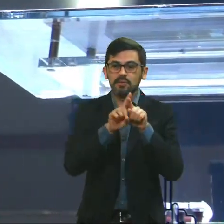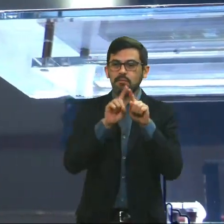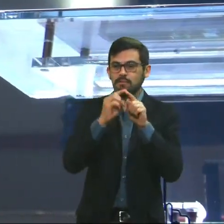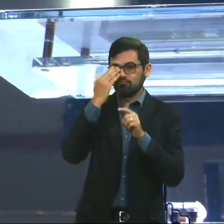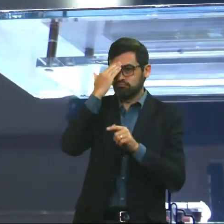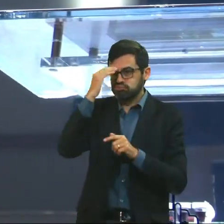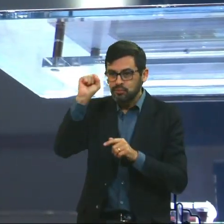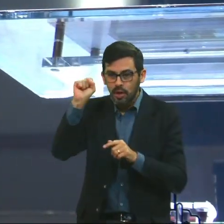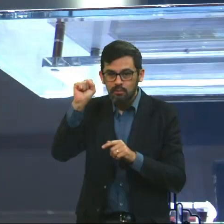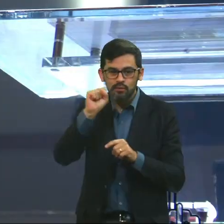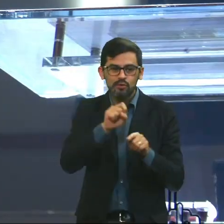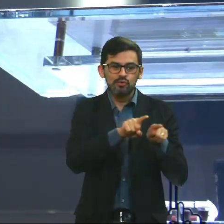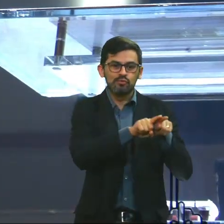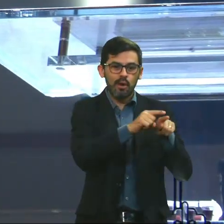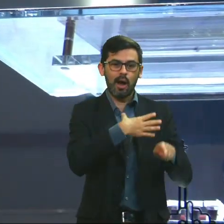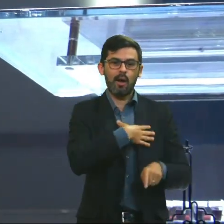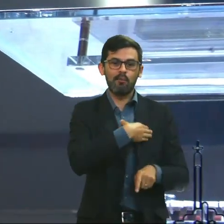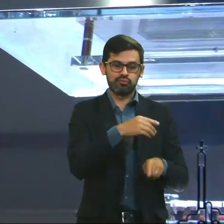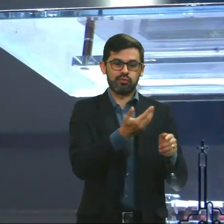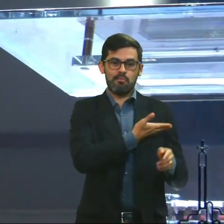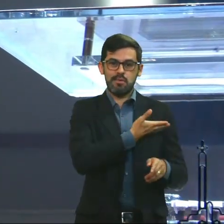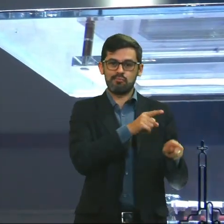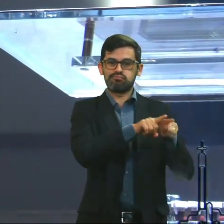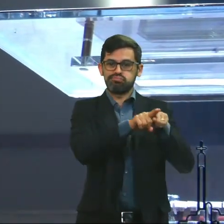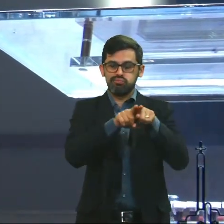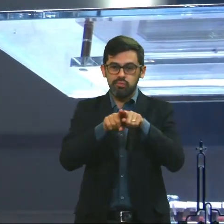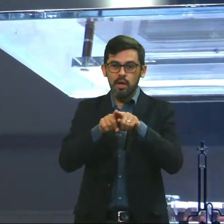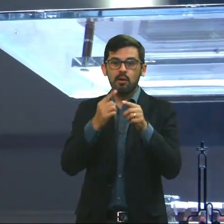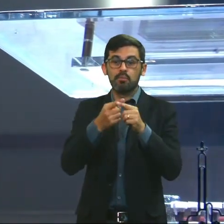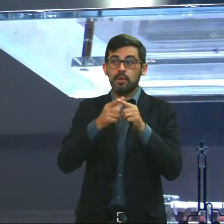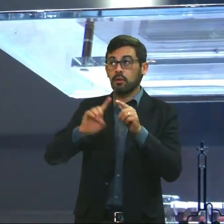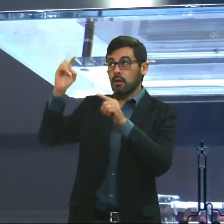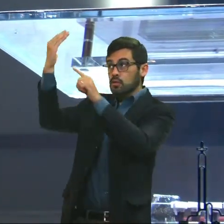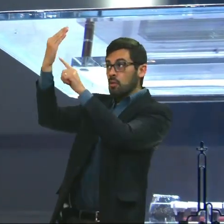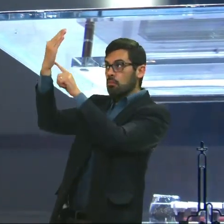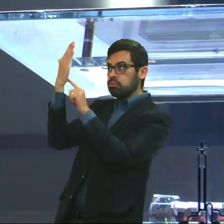Por quê? Porque eles tiveram acesso às revelações